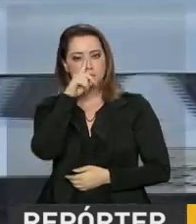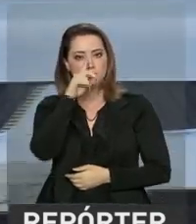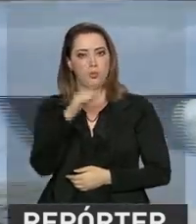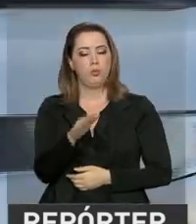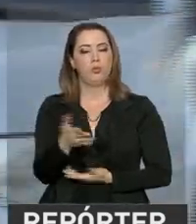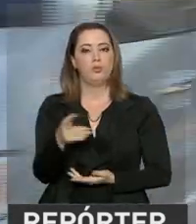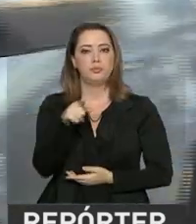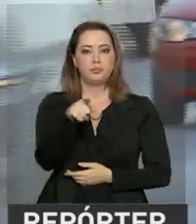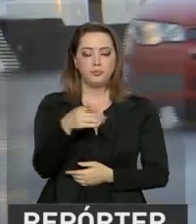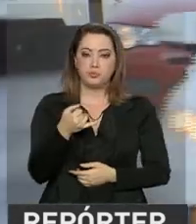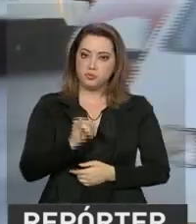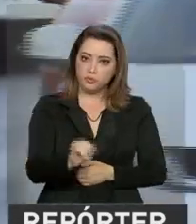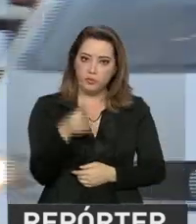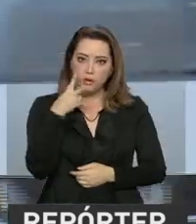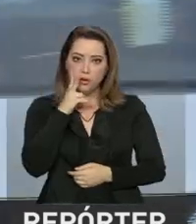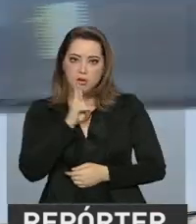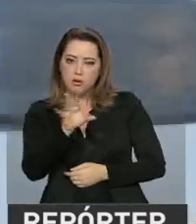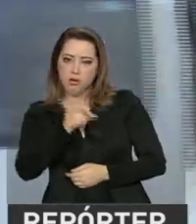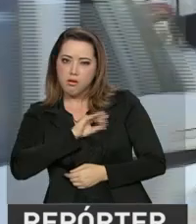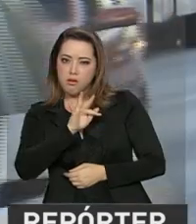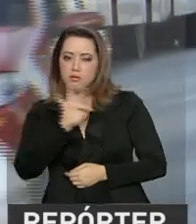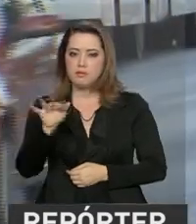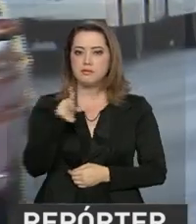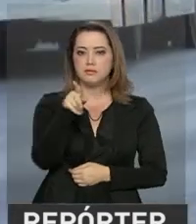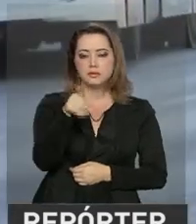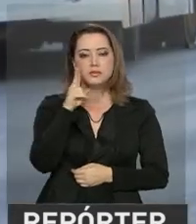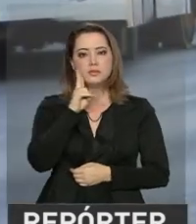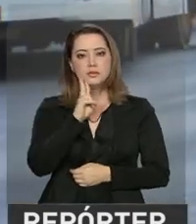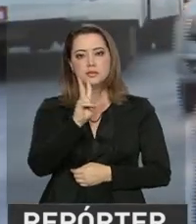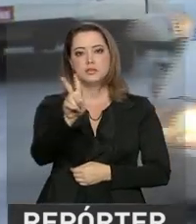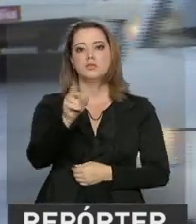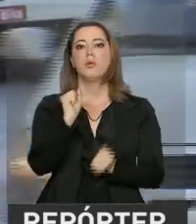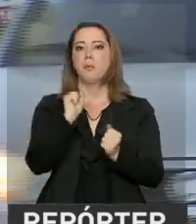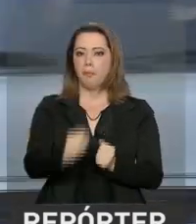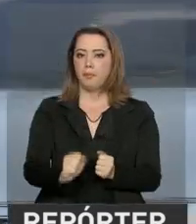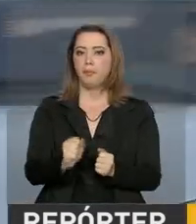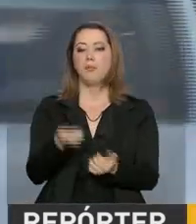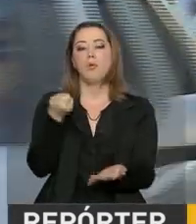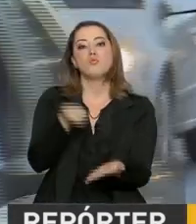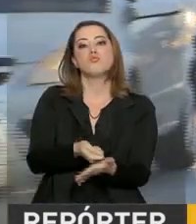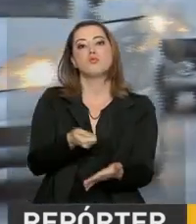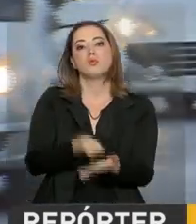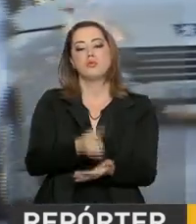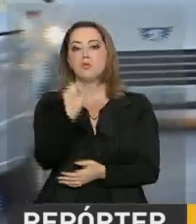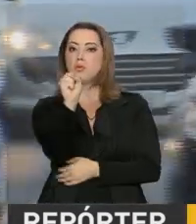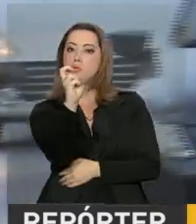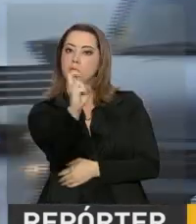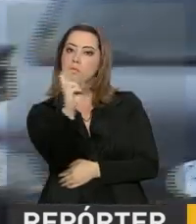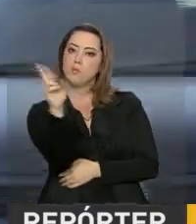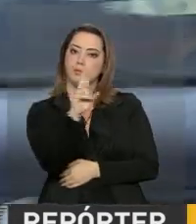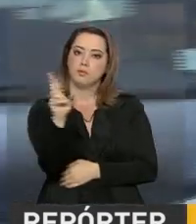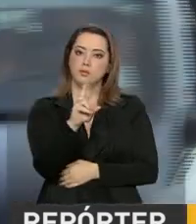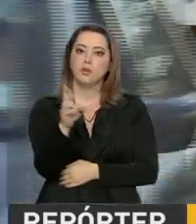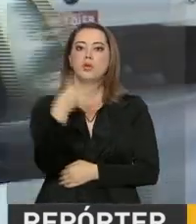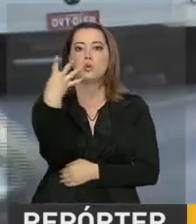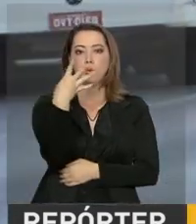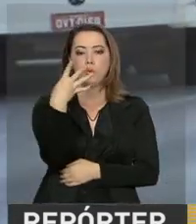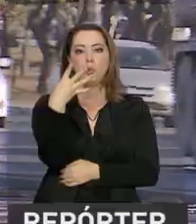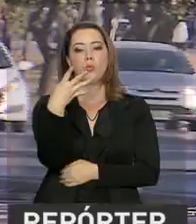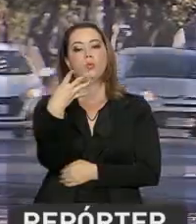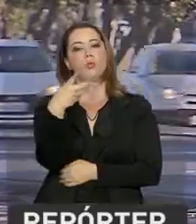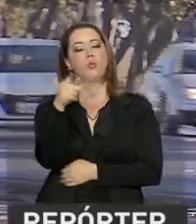for pego dirigindo e usando o celular está sujeito à multa de R 85 e a quatro pontos na